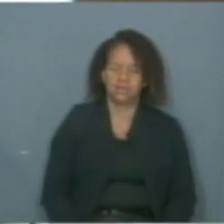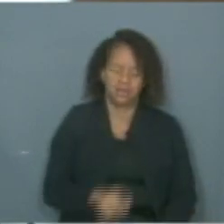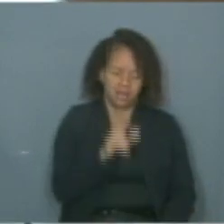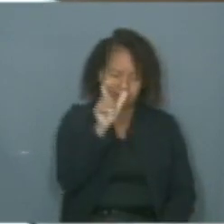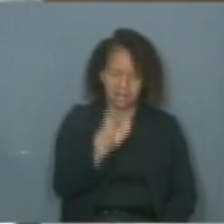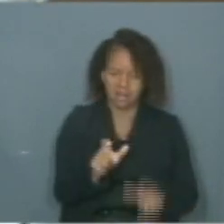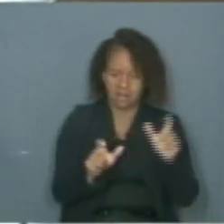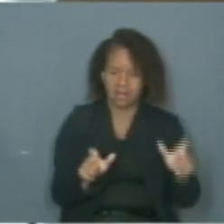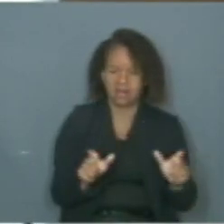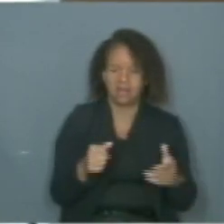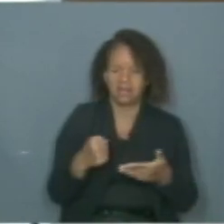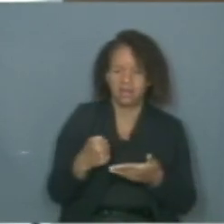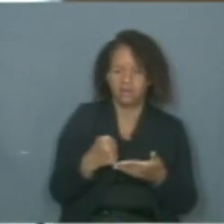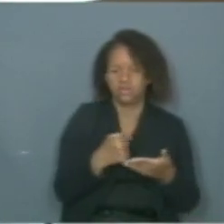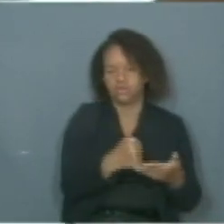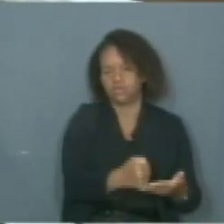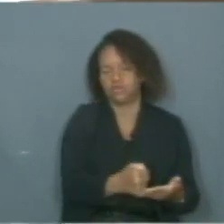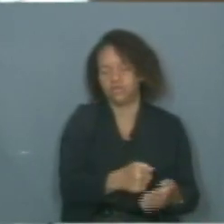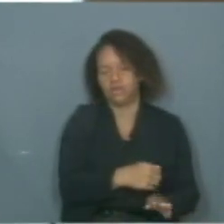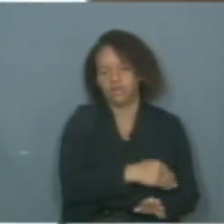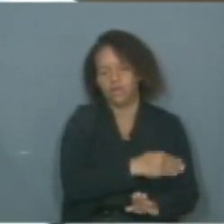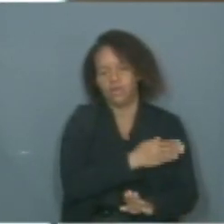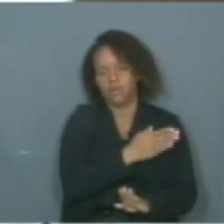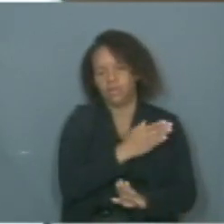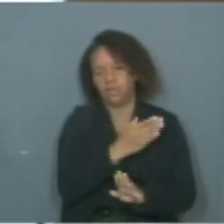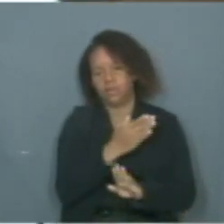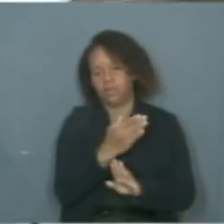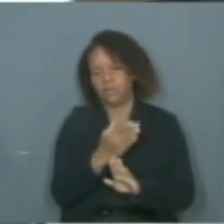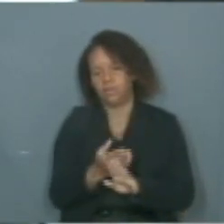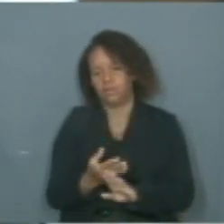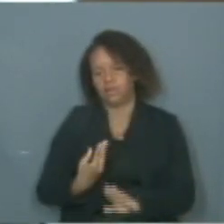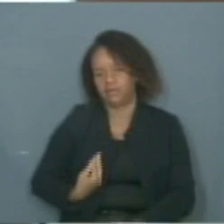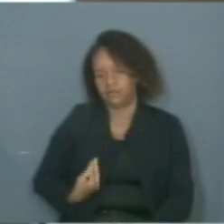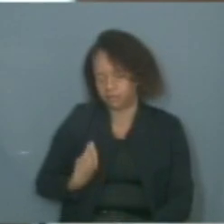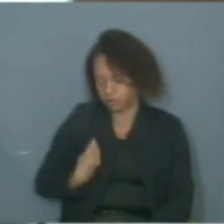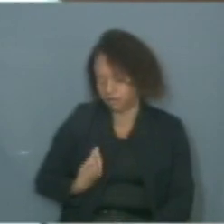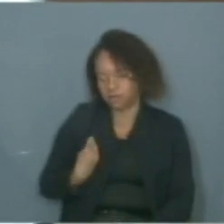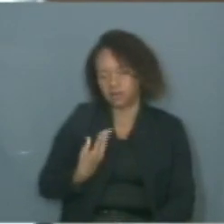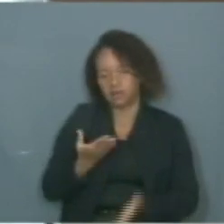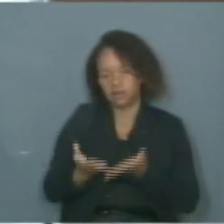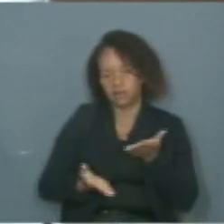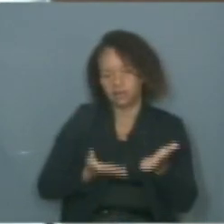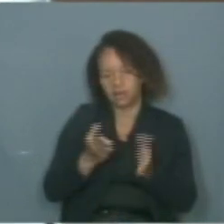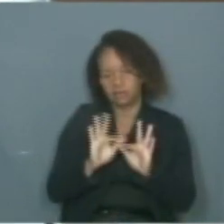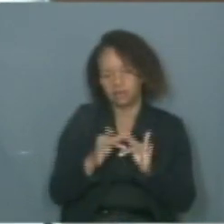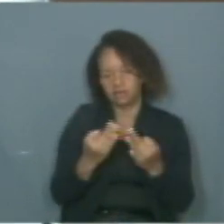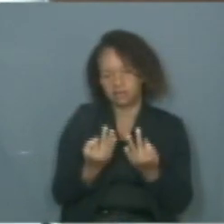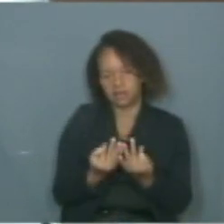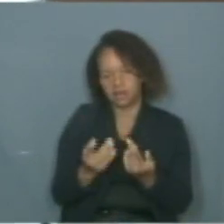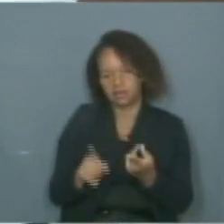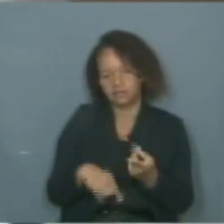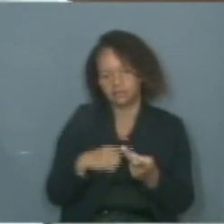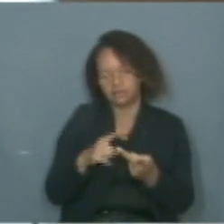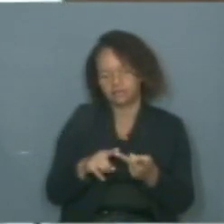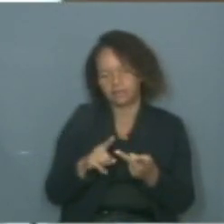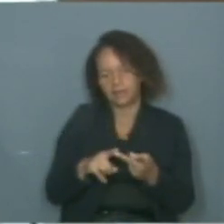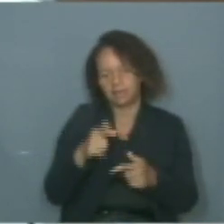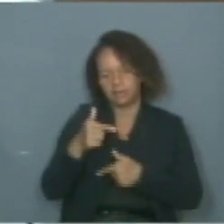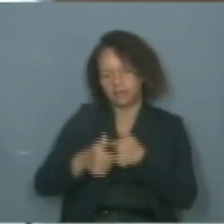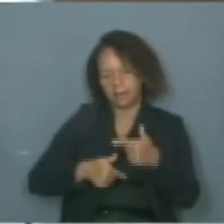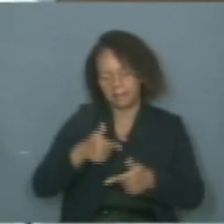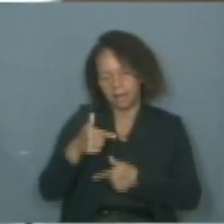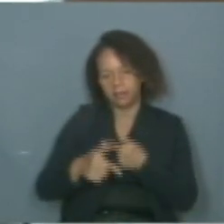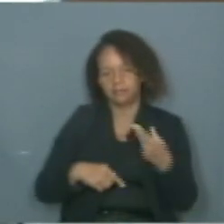ou aquelas que contribuíram durante todas as suas vidas por uma família, por um